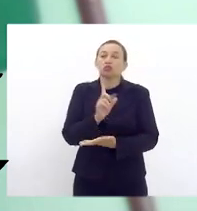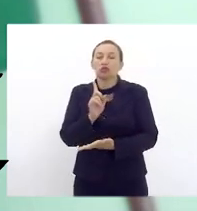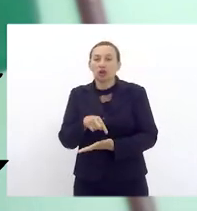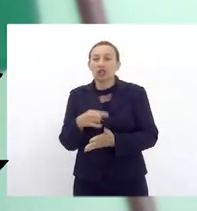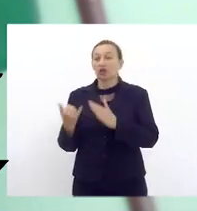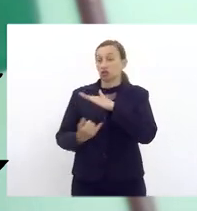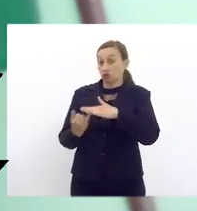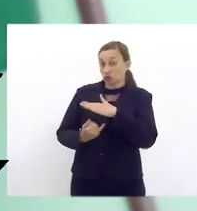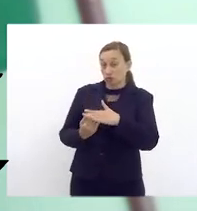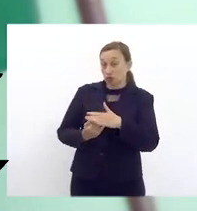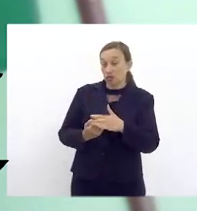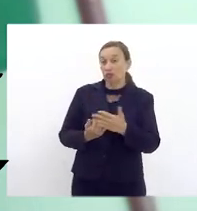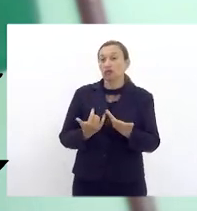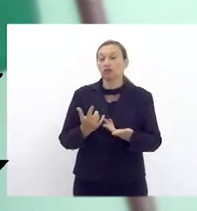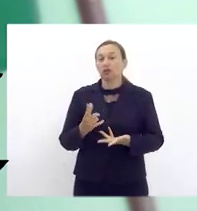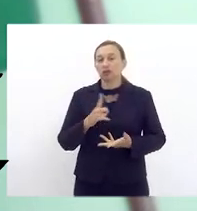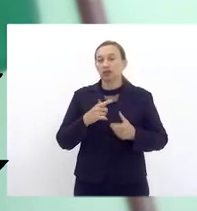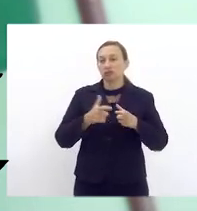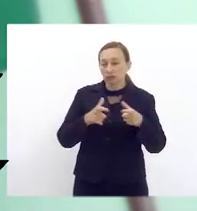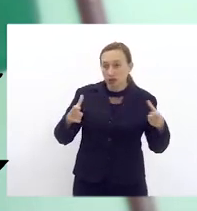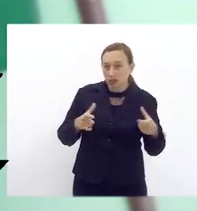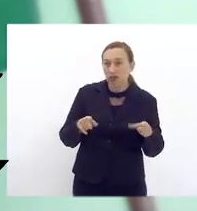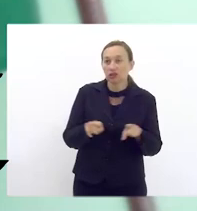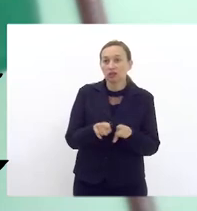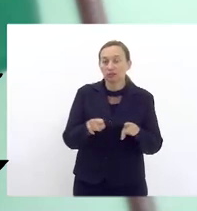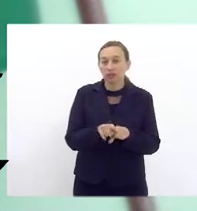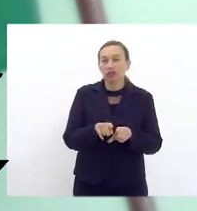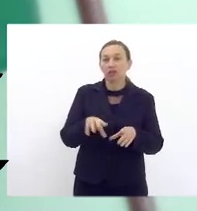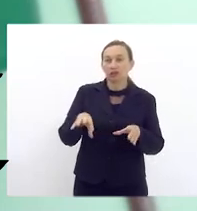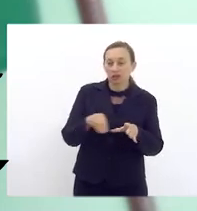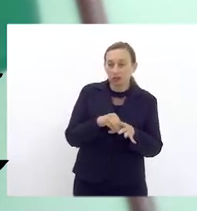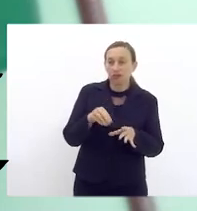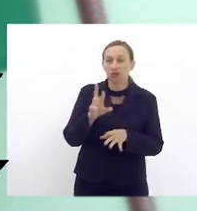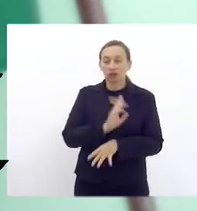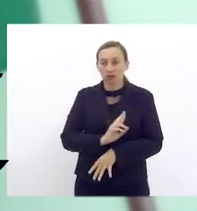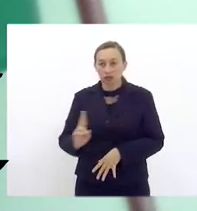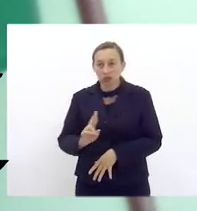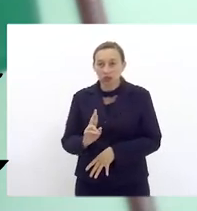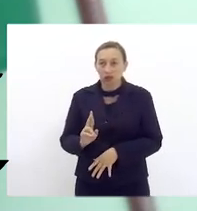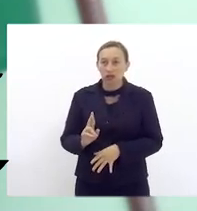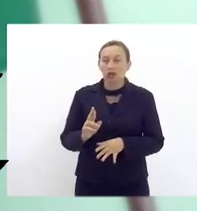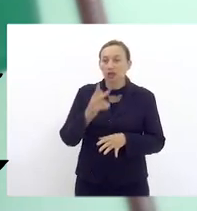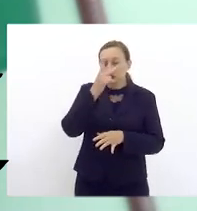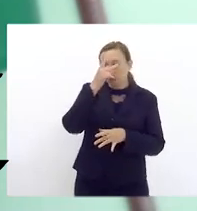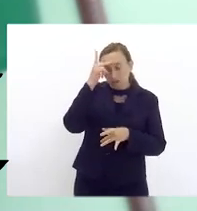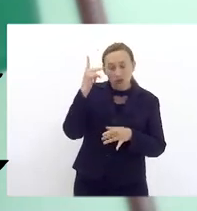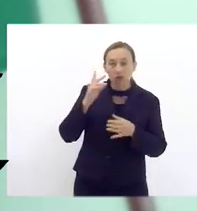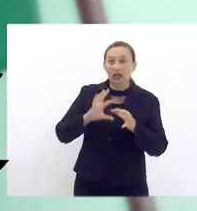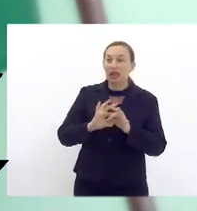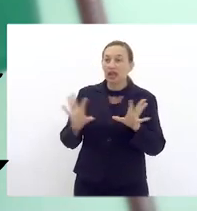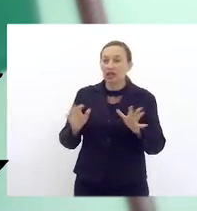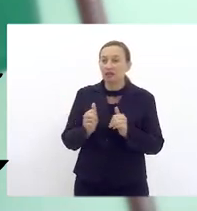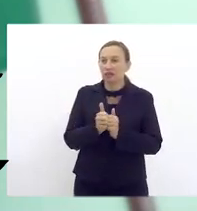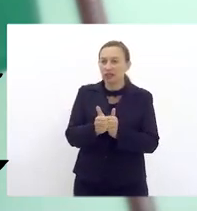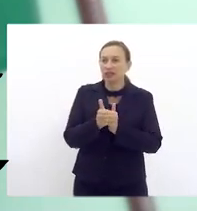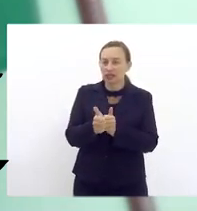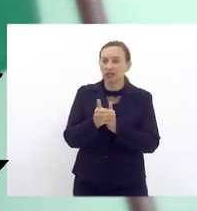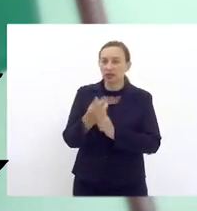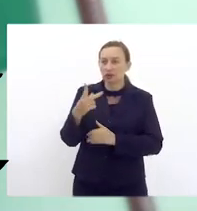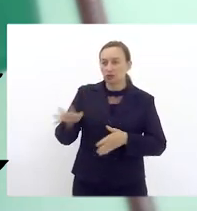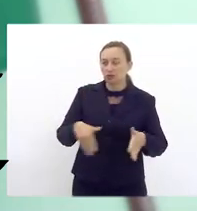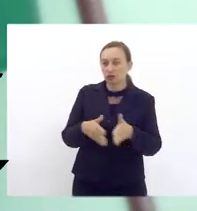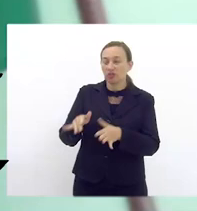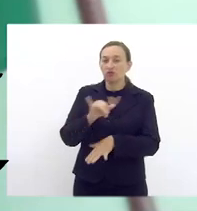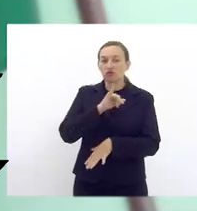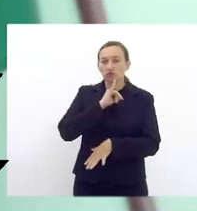institucional e que tem a sua dimensão também na religião né as pessoas tem que ser livres para seguir todos os seus caminhos mas